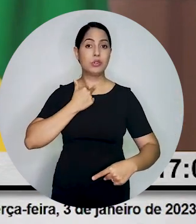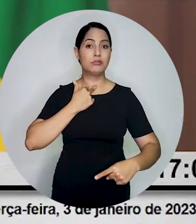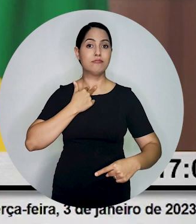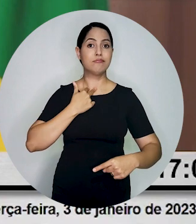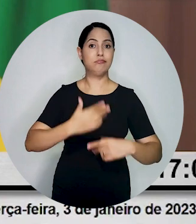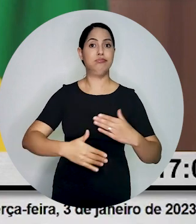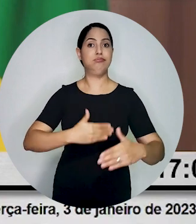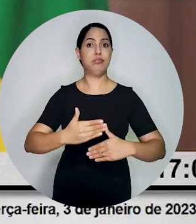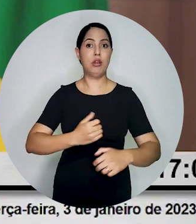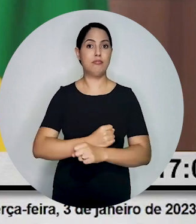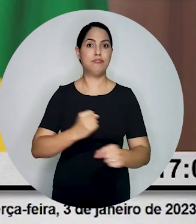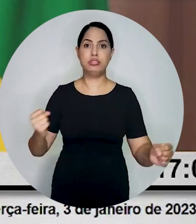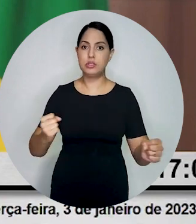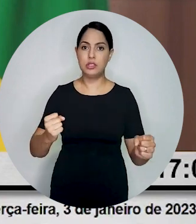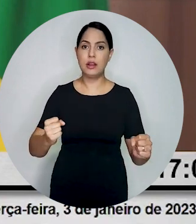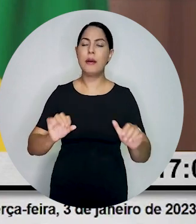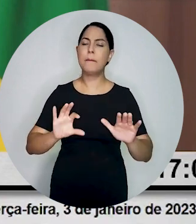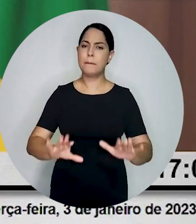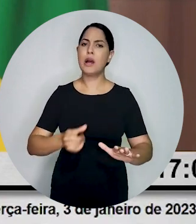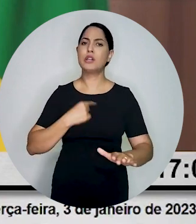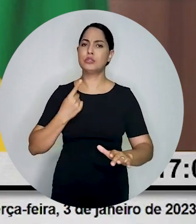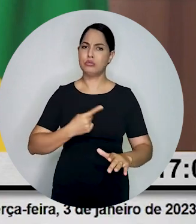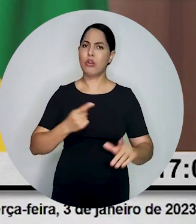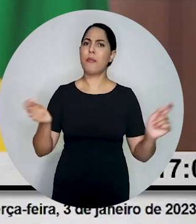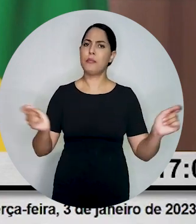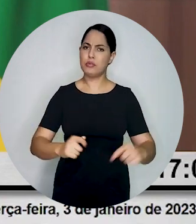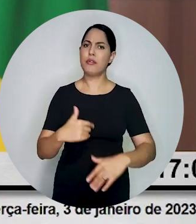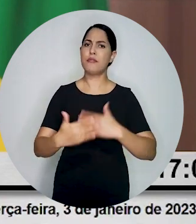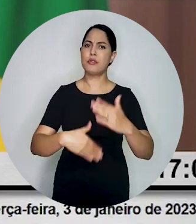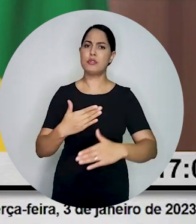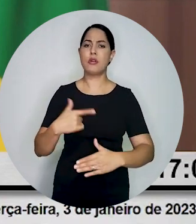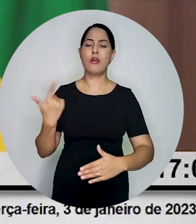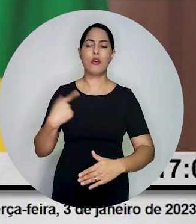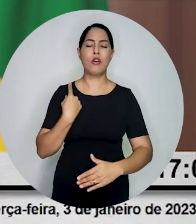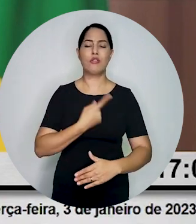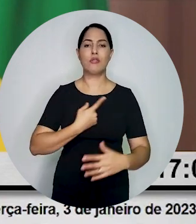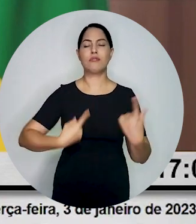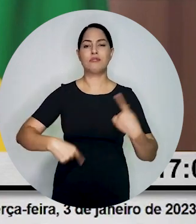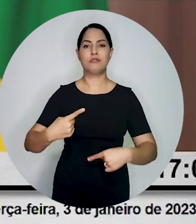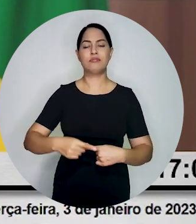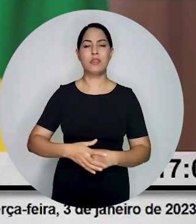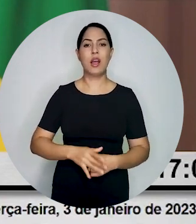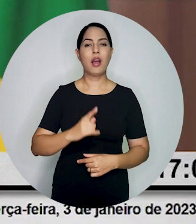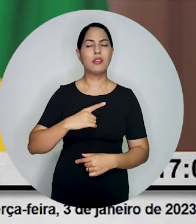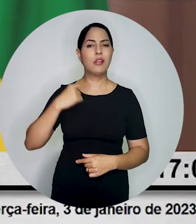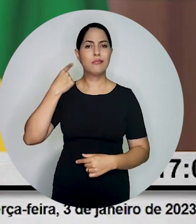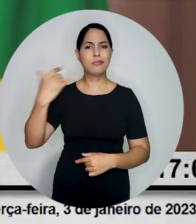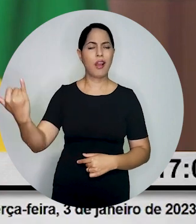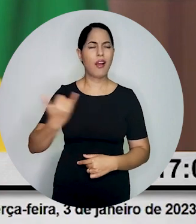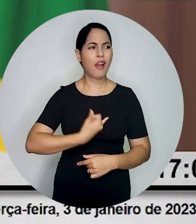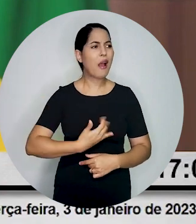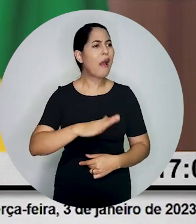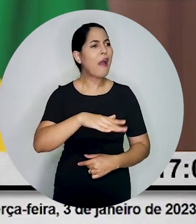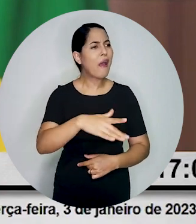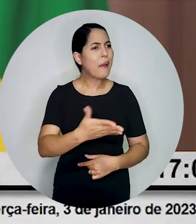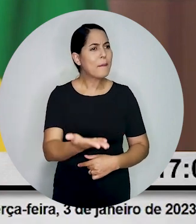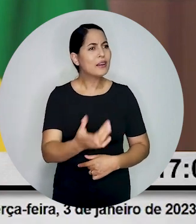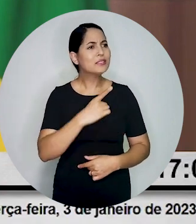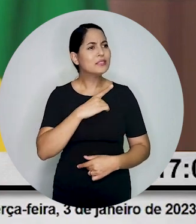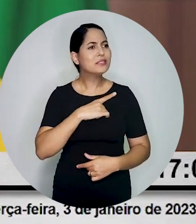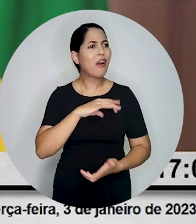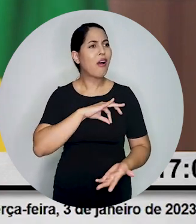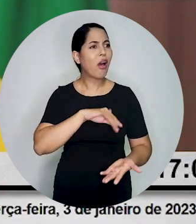discordar, é uma sociedade onde a gente não tem evolução. E muitos advogados dizem, mas o piso está muito baixo. Eu também acho que está